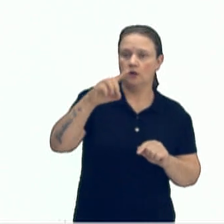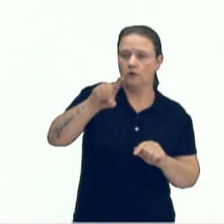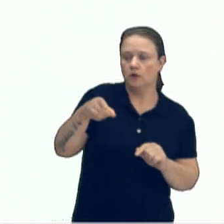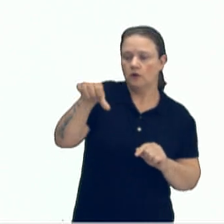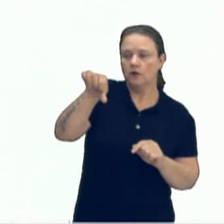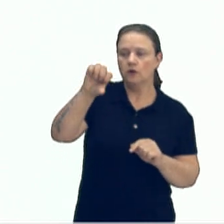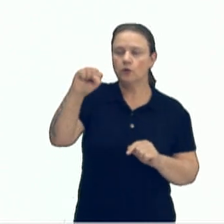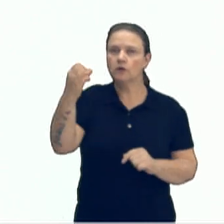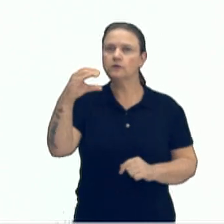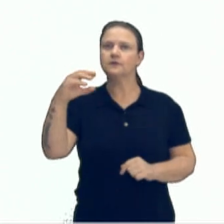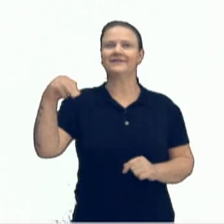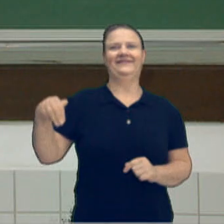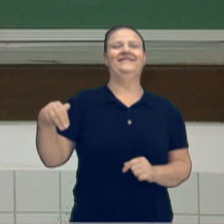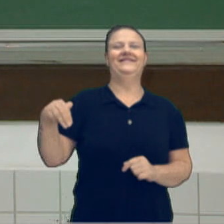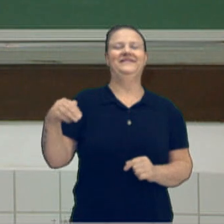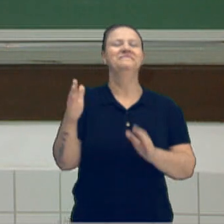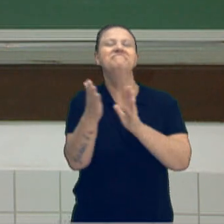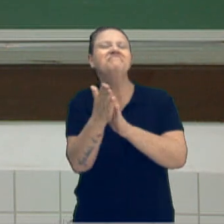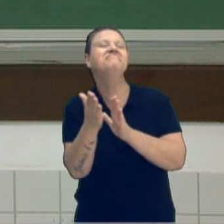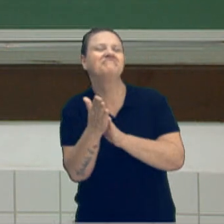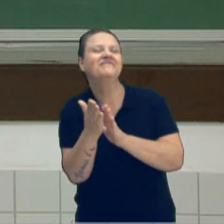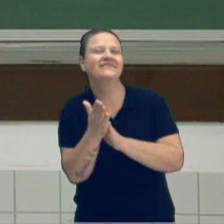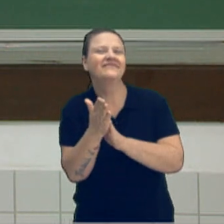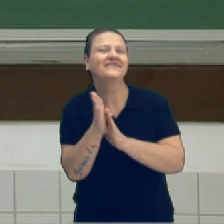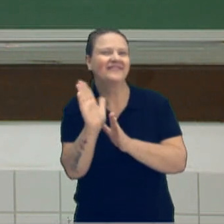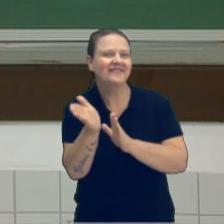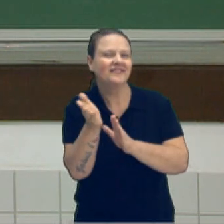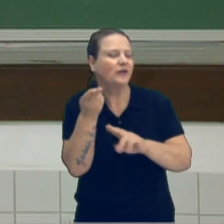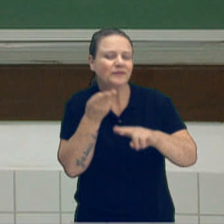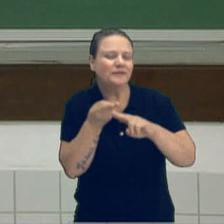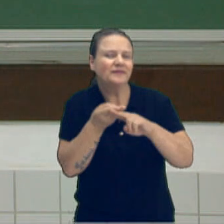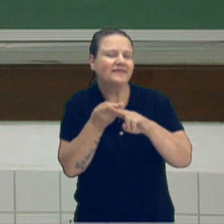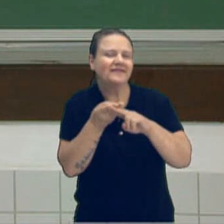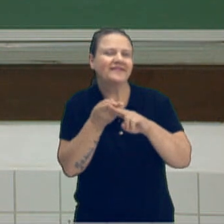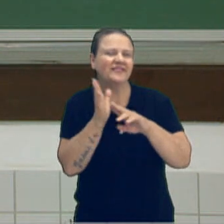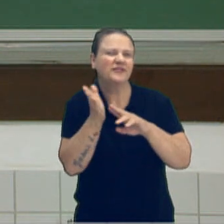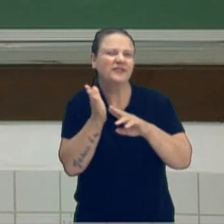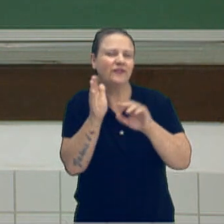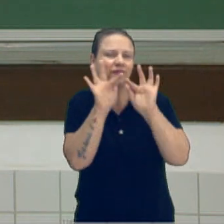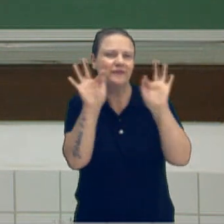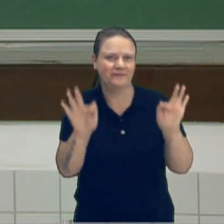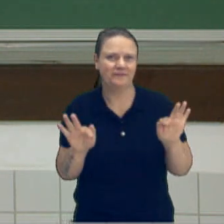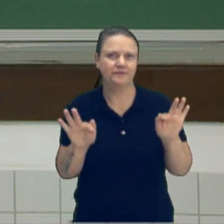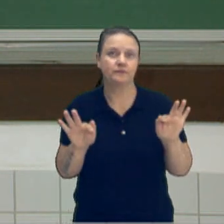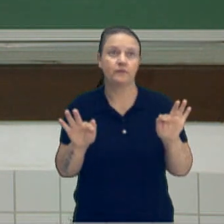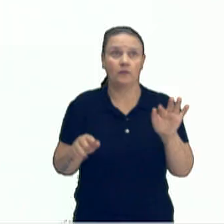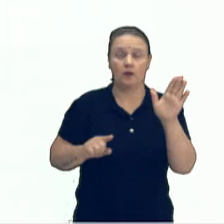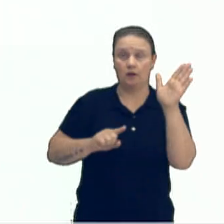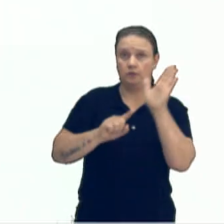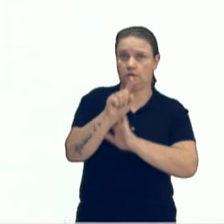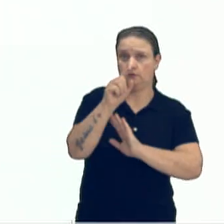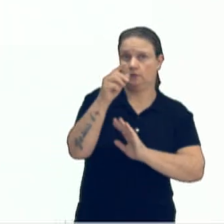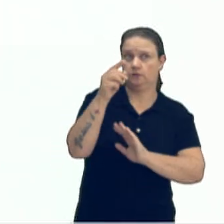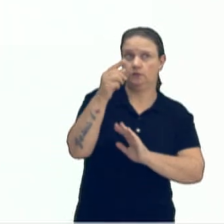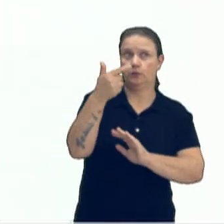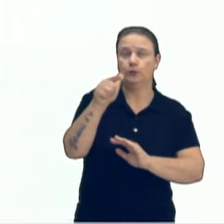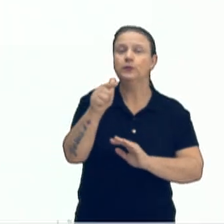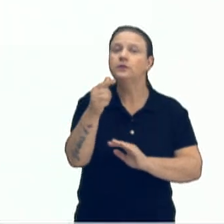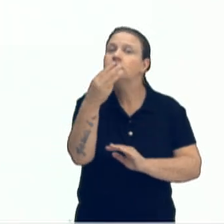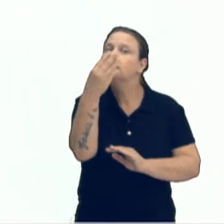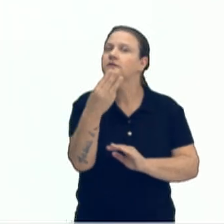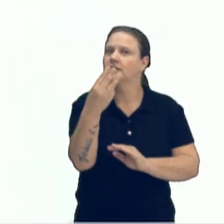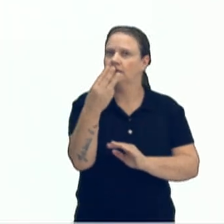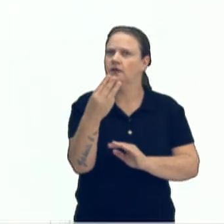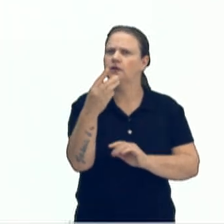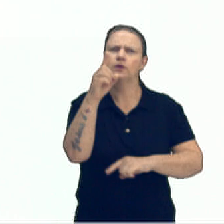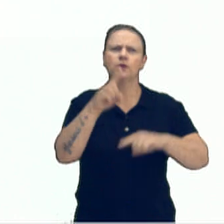43,98 centímetros. Muito bem, só a utilização da fórmula. E mais uma questãozinha, qual desses segmentos